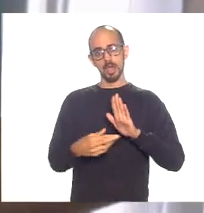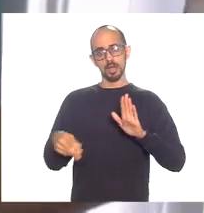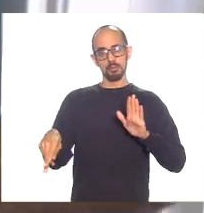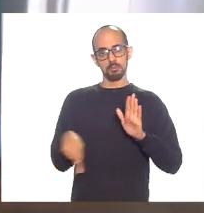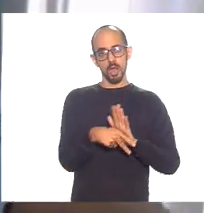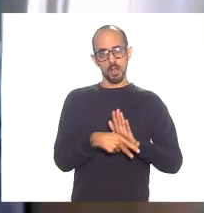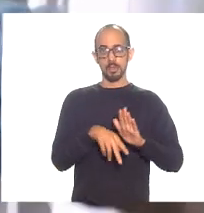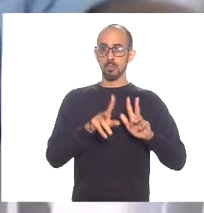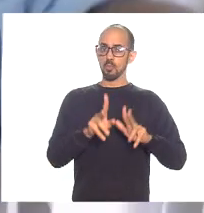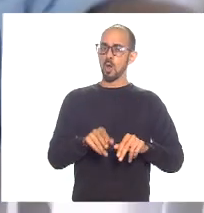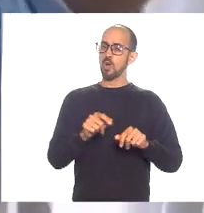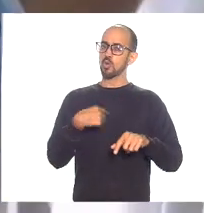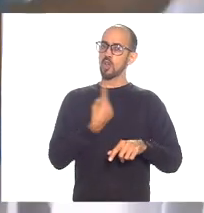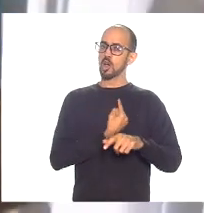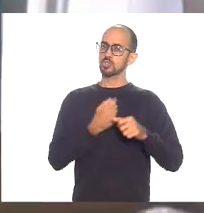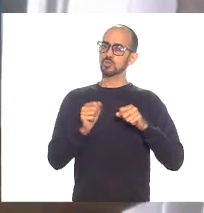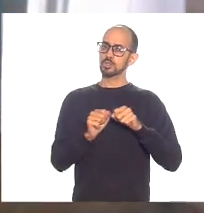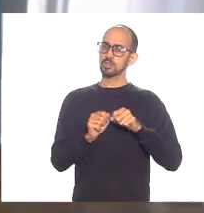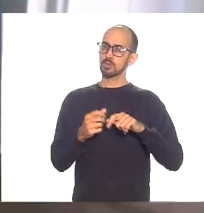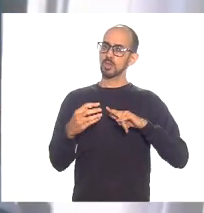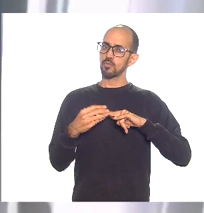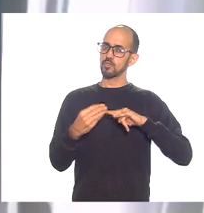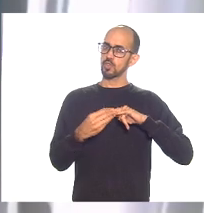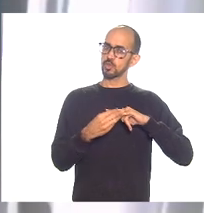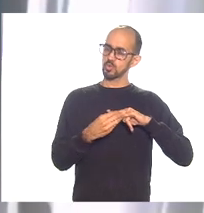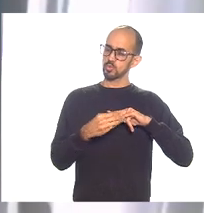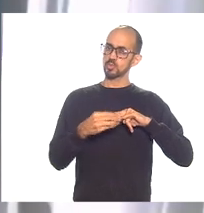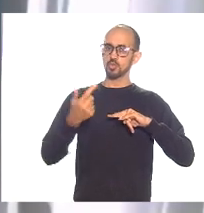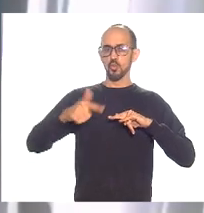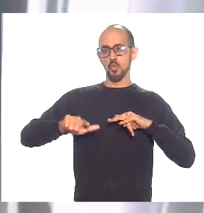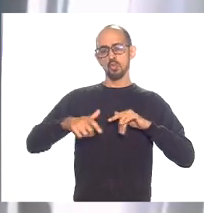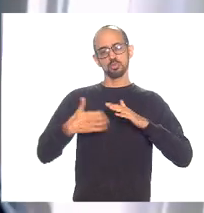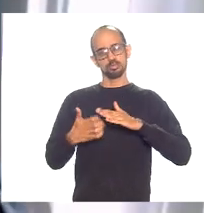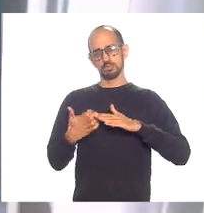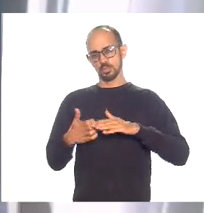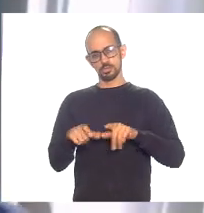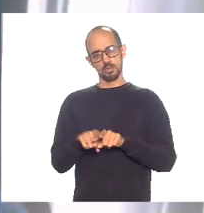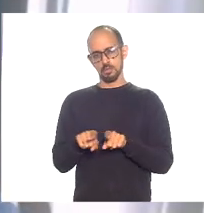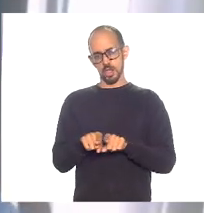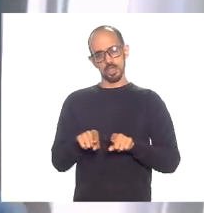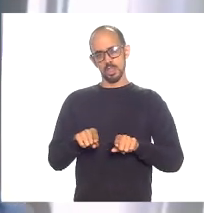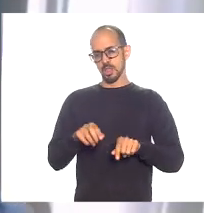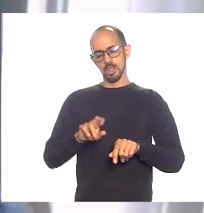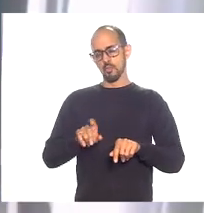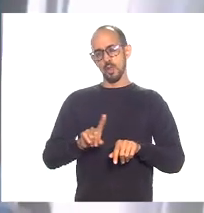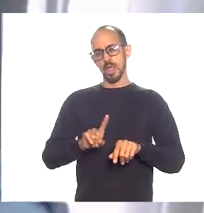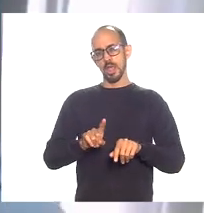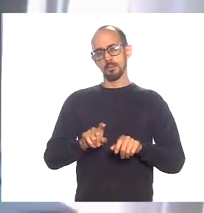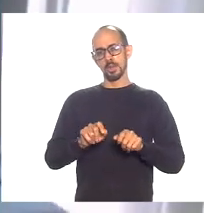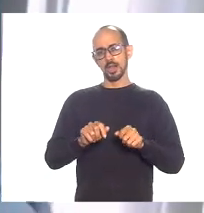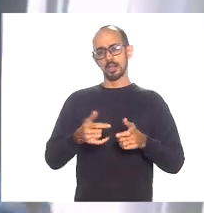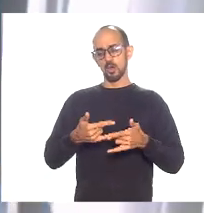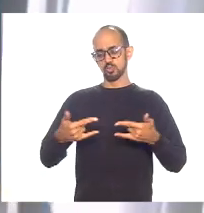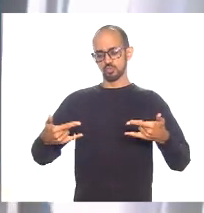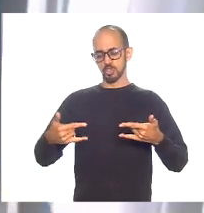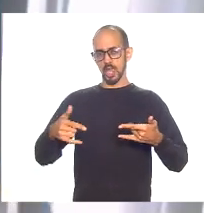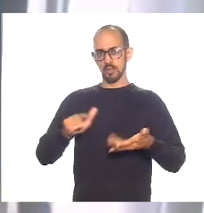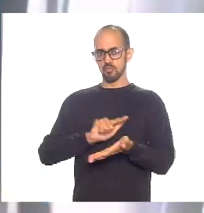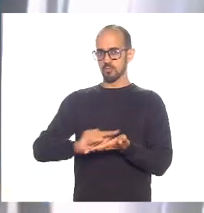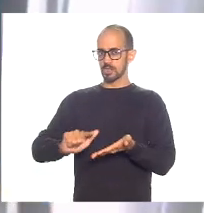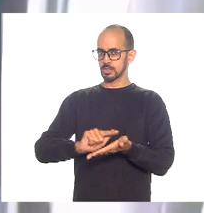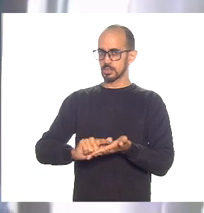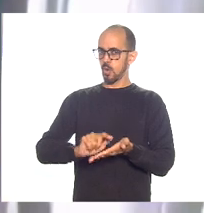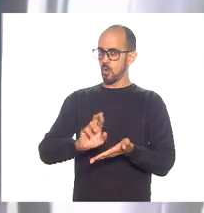à Fiocruz, como nós já fizemos em relação ao Museu Nacional, para aprovar a transferência de recursos. Portanto, não é para dar cheque em branco para ninguém.